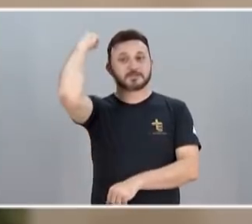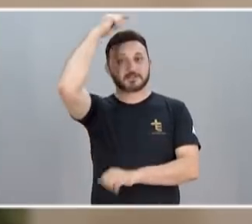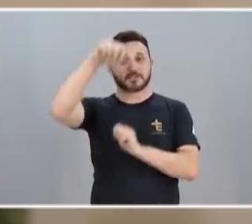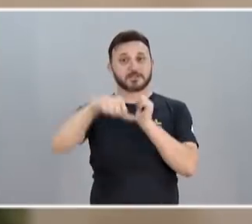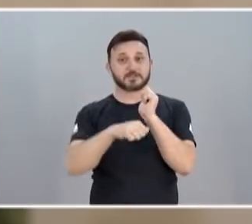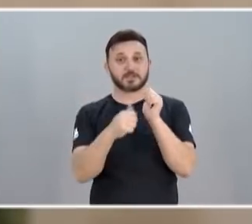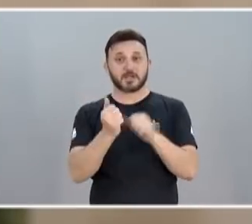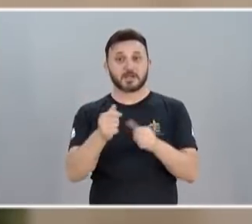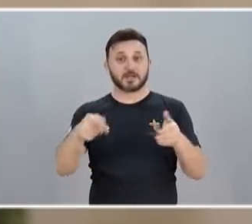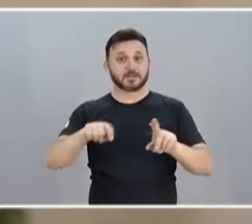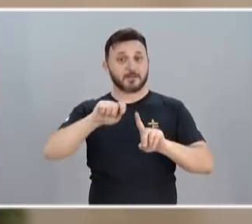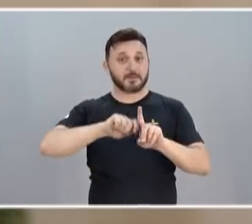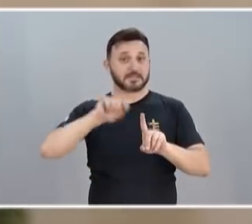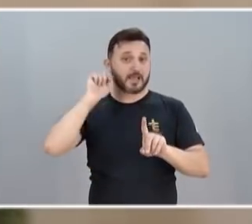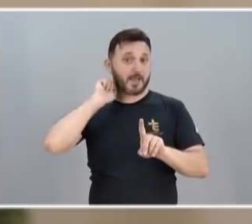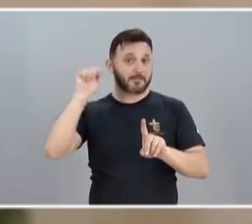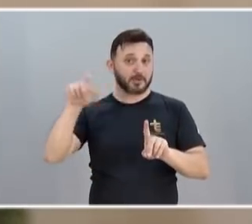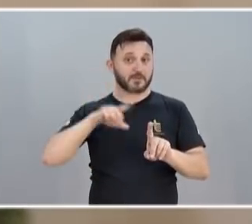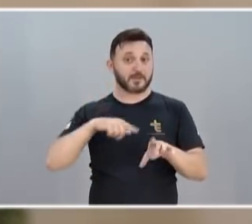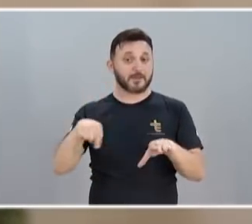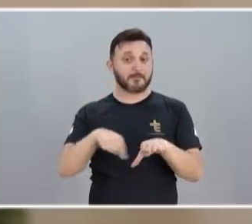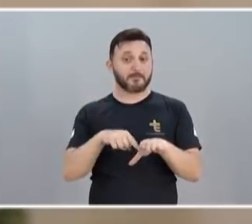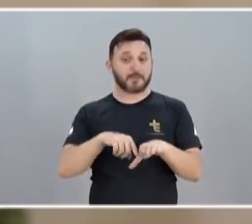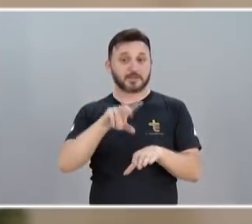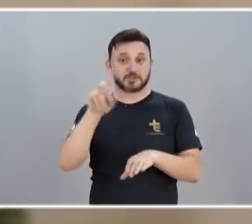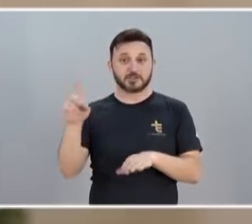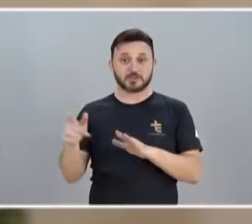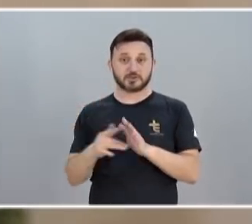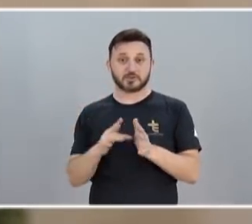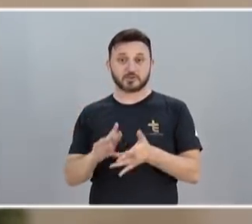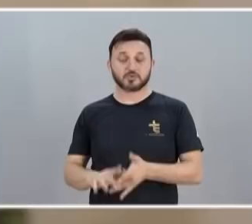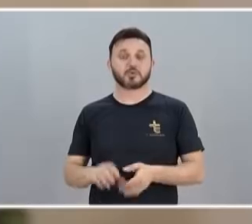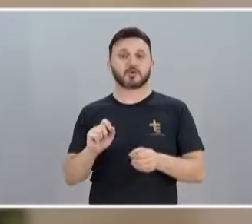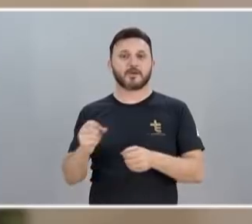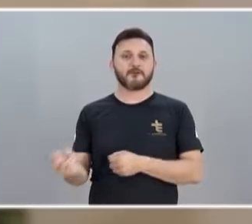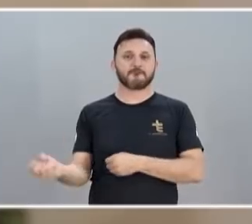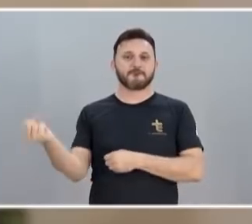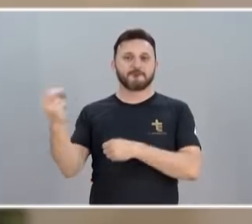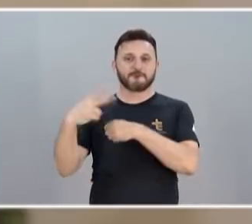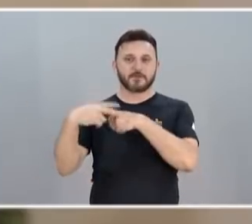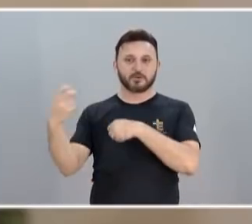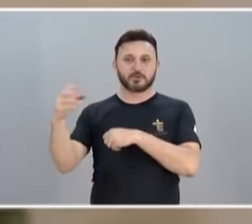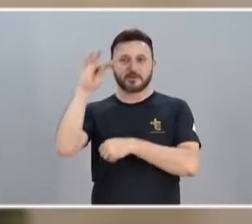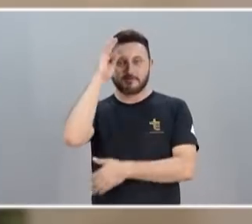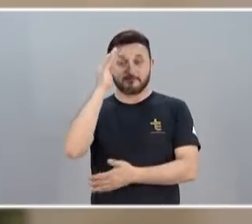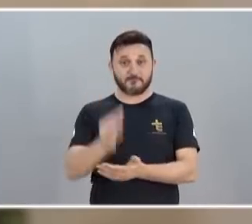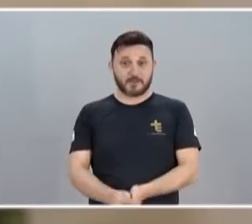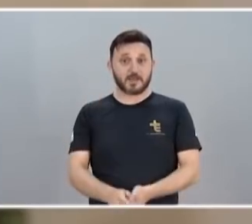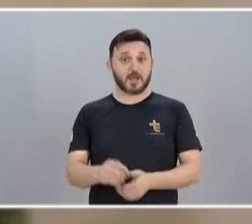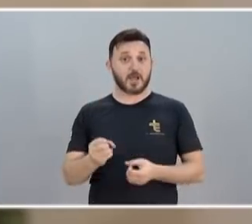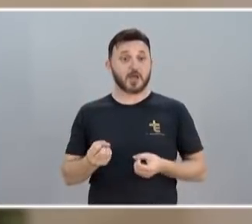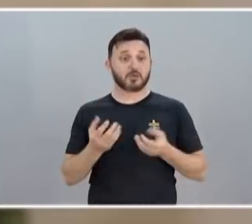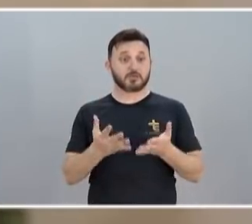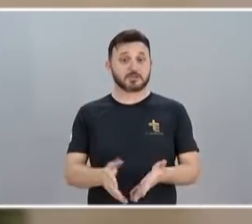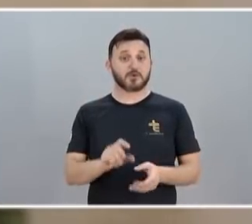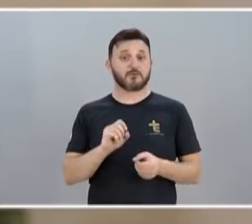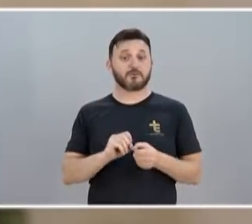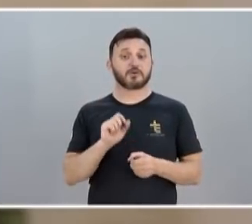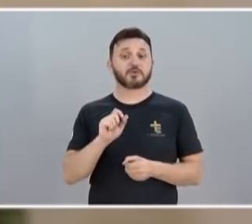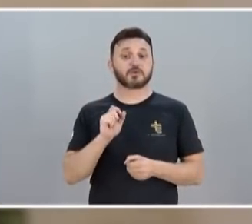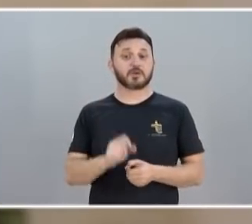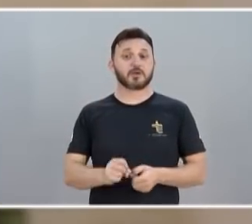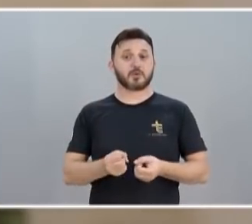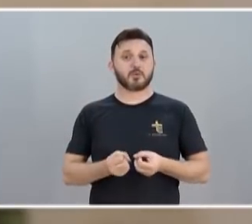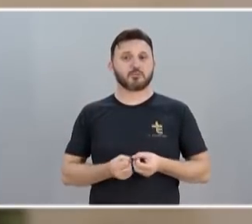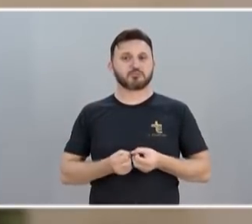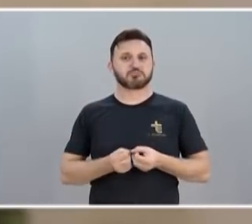mês de abril, contemplamos a chaga do pé direito de Jesus, a virtude da fé. As doações feitas serão destinadas para